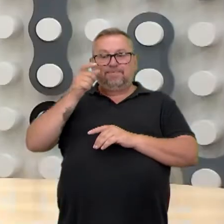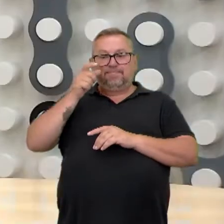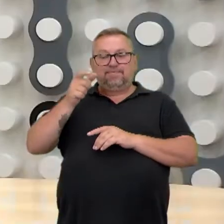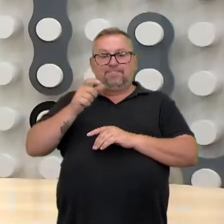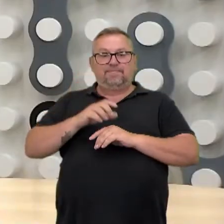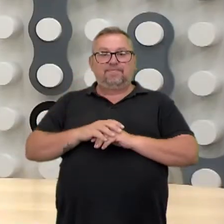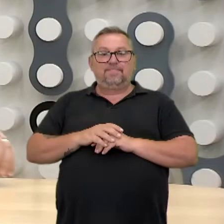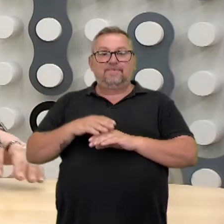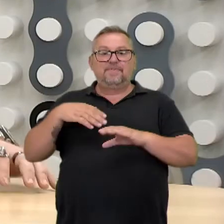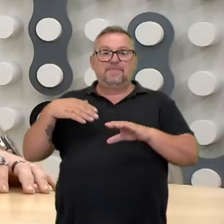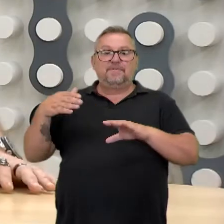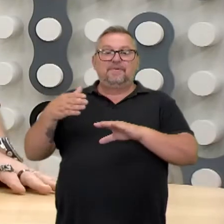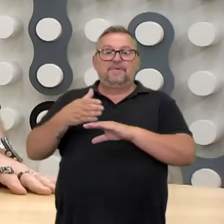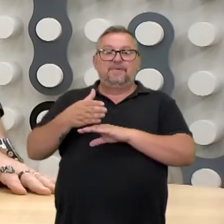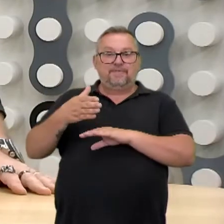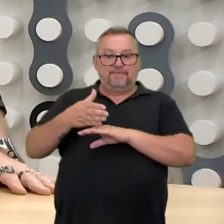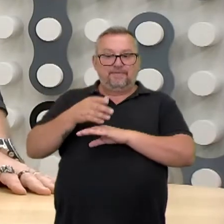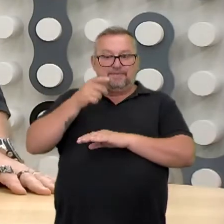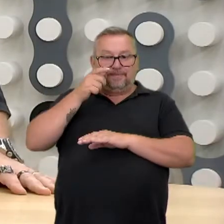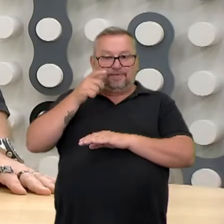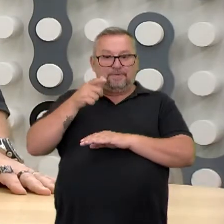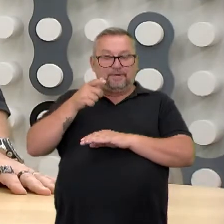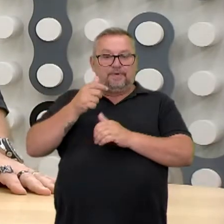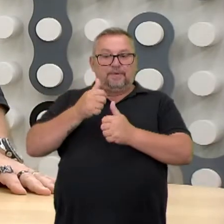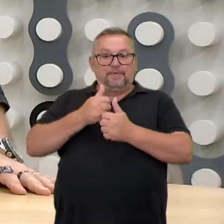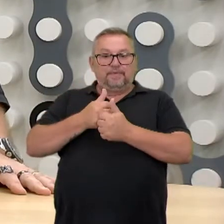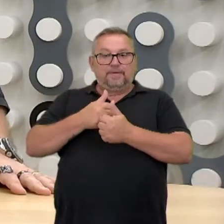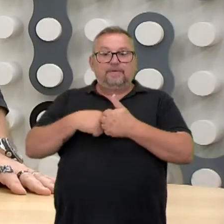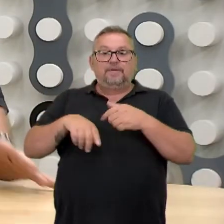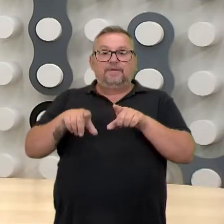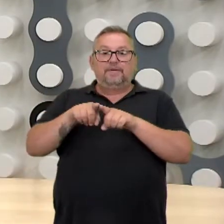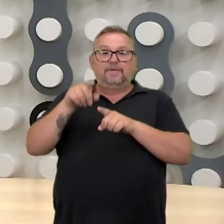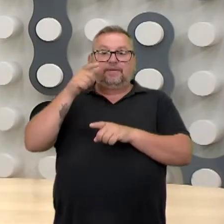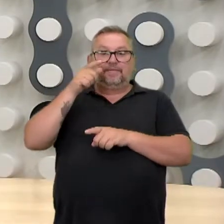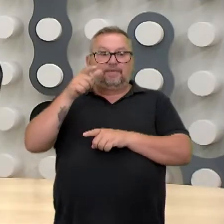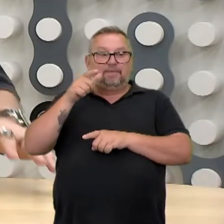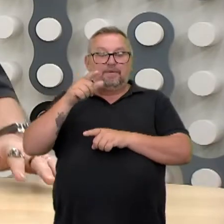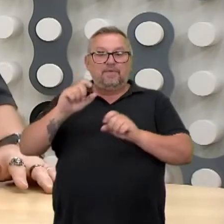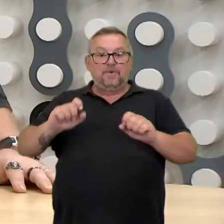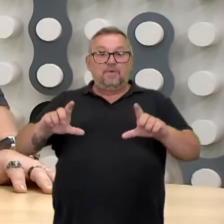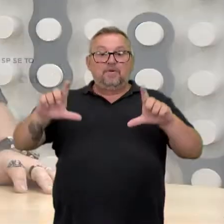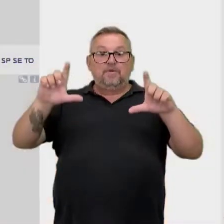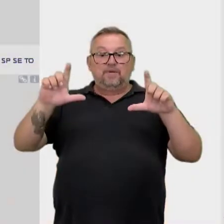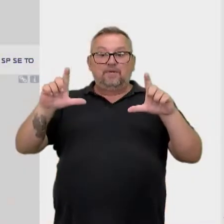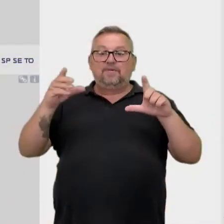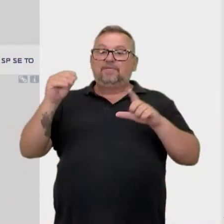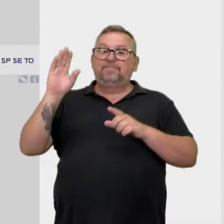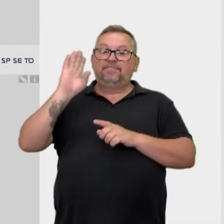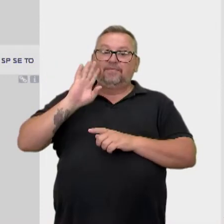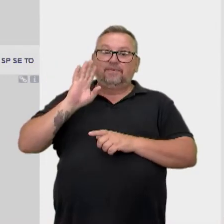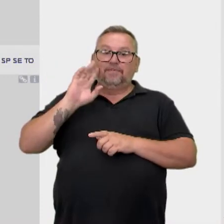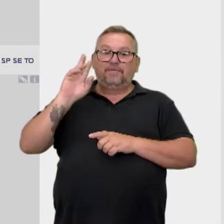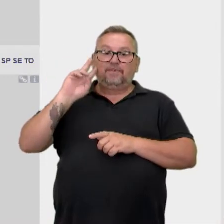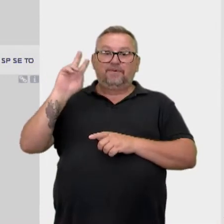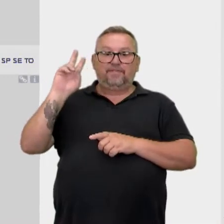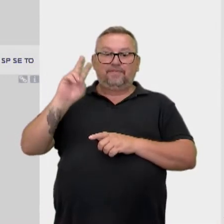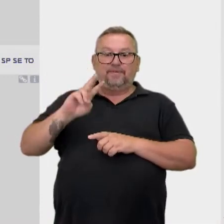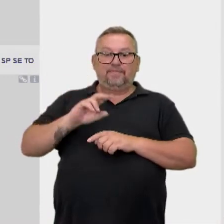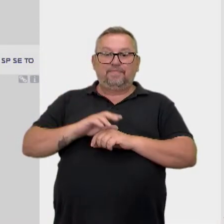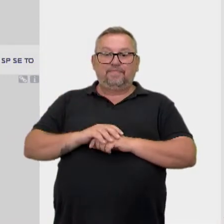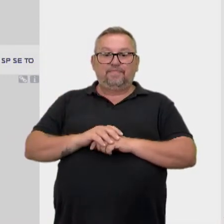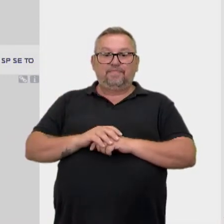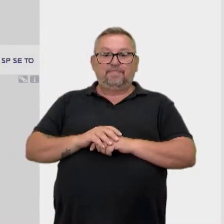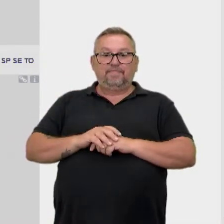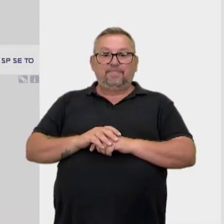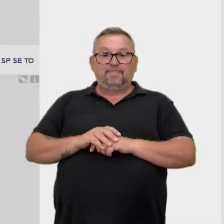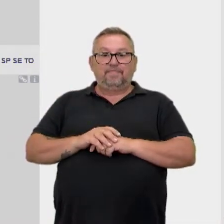Eu vou acessar aqui, vocês vão estar acompanhando aí com vocês aí a imagem e vai ser muito legal para vocês verem os dados que nós temos